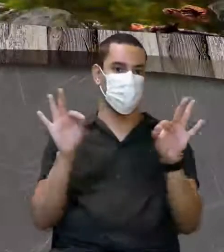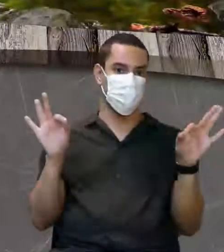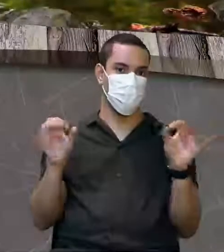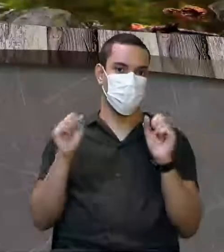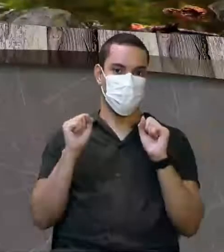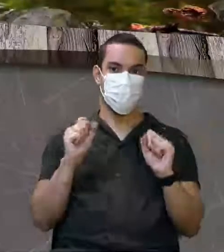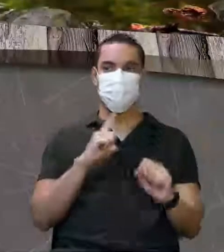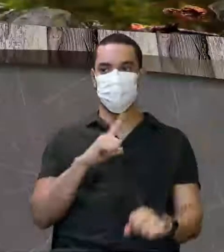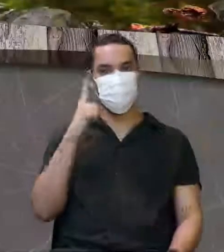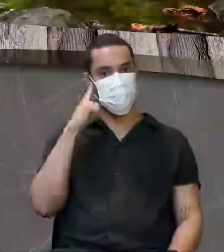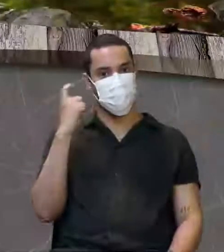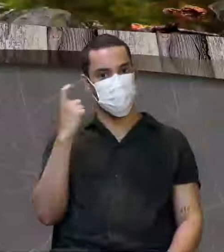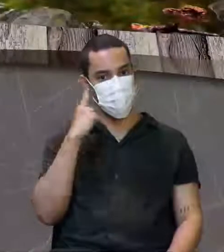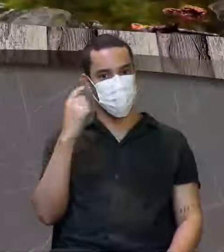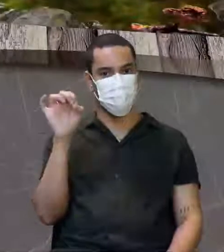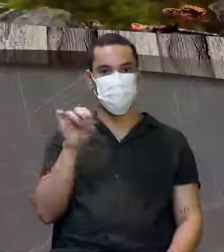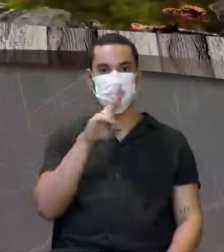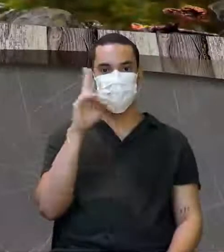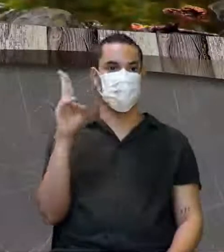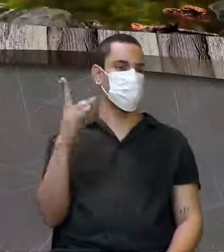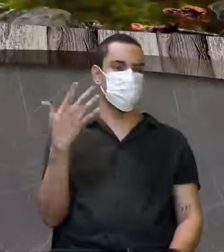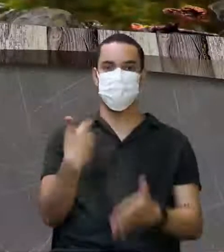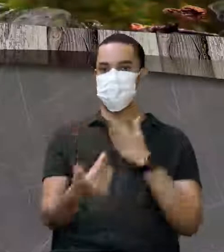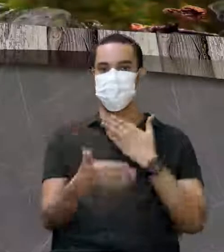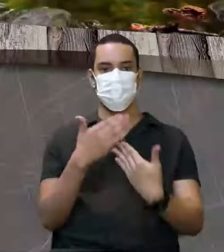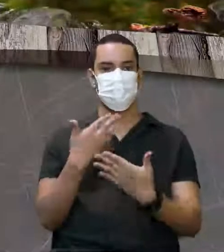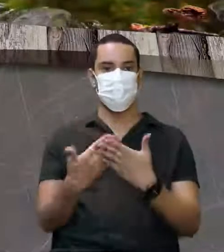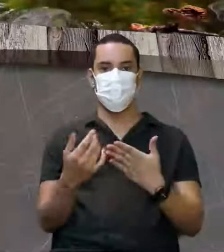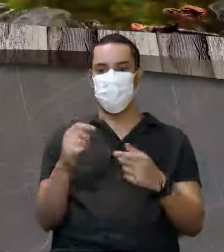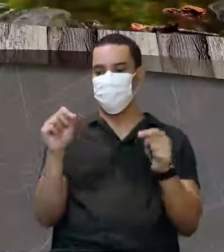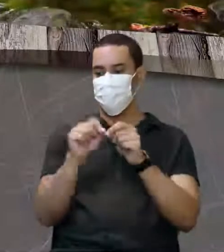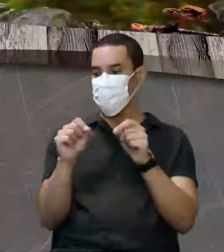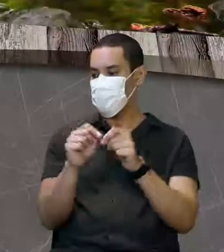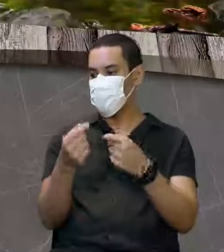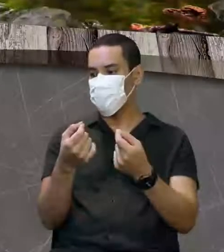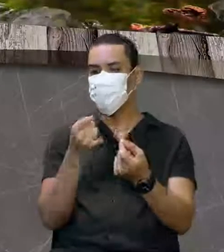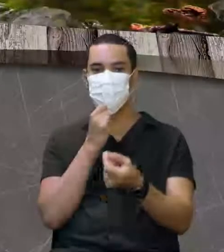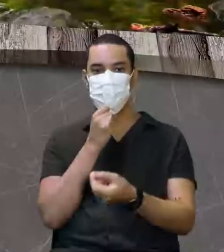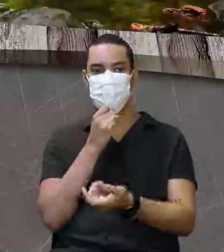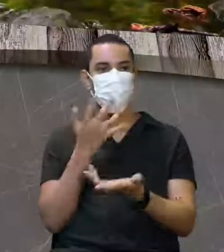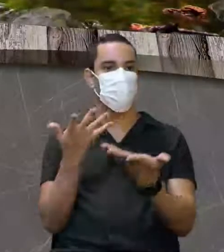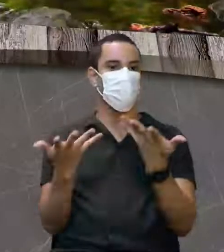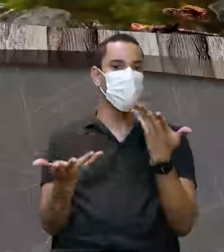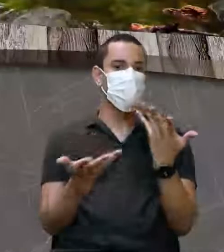podem emitir sons ou emitir algum barulho, tocar, pegar algum